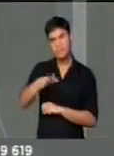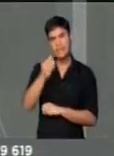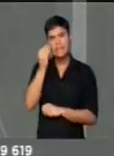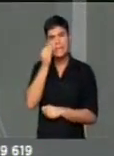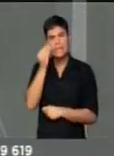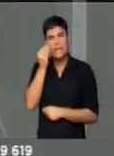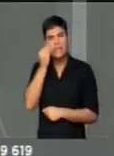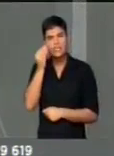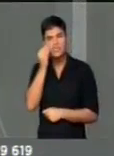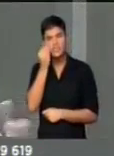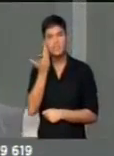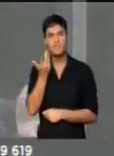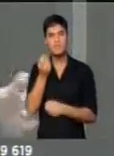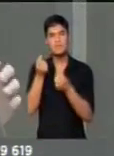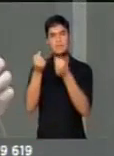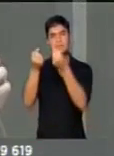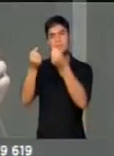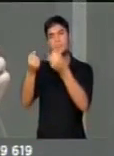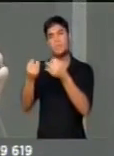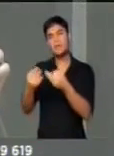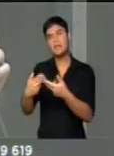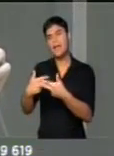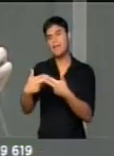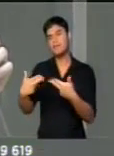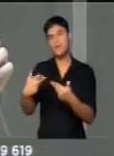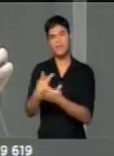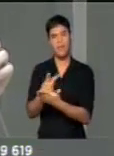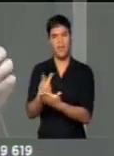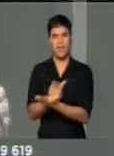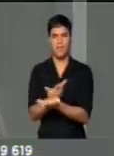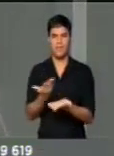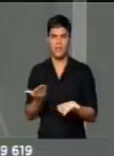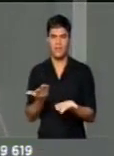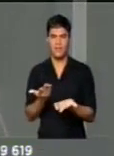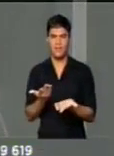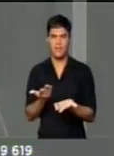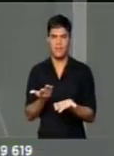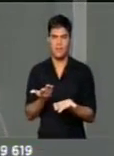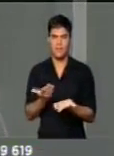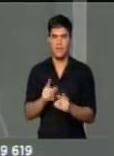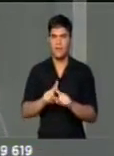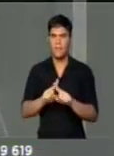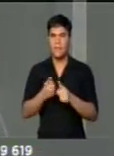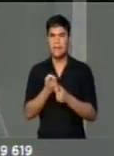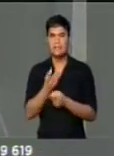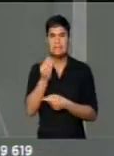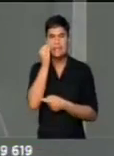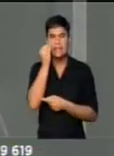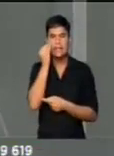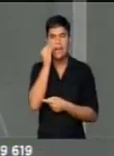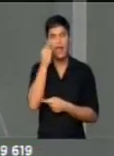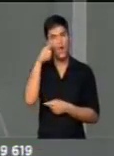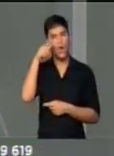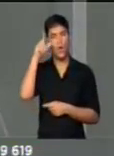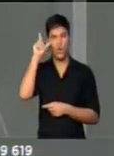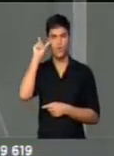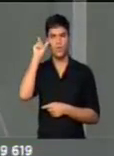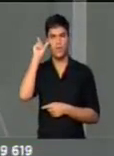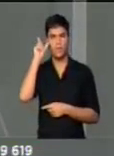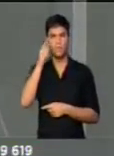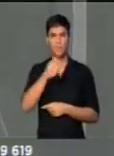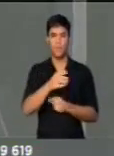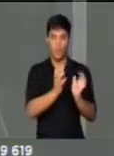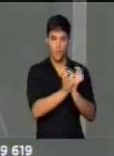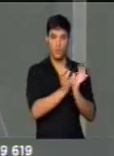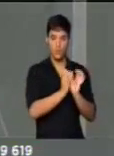vezes, de justificar o injustificável. A tentativa de qualificar ontem a